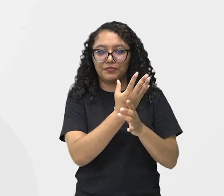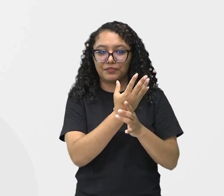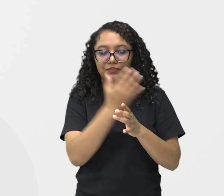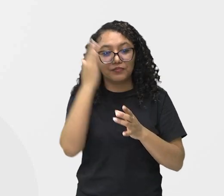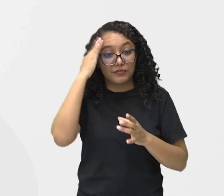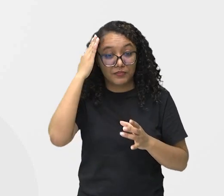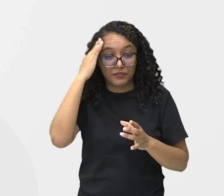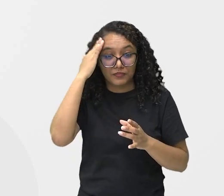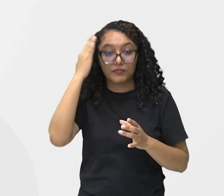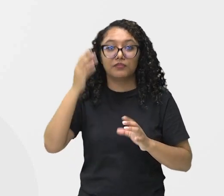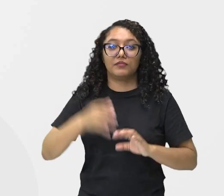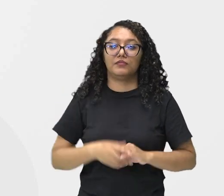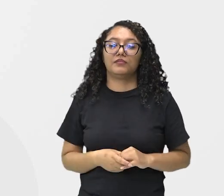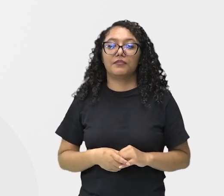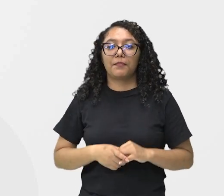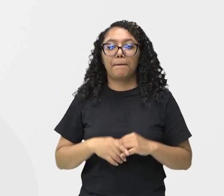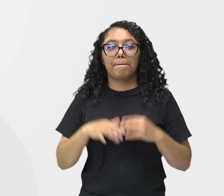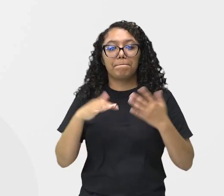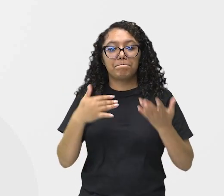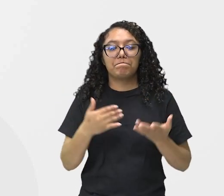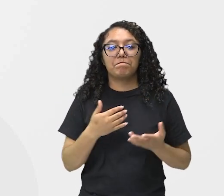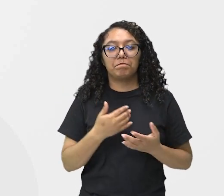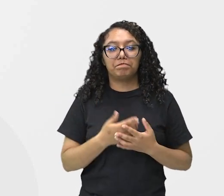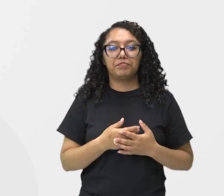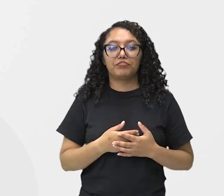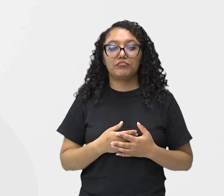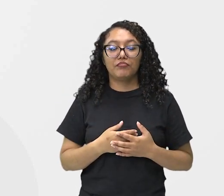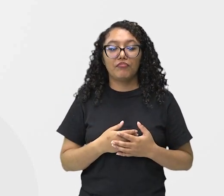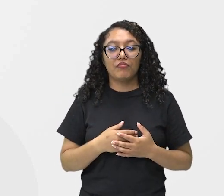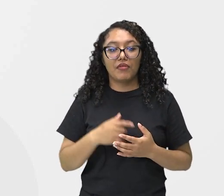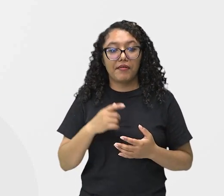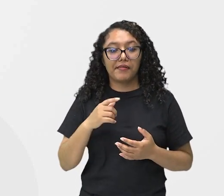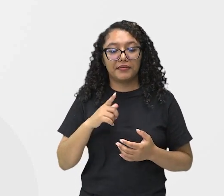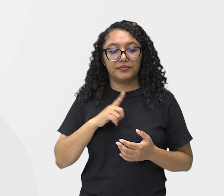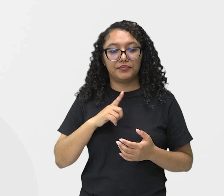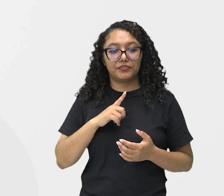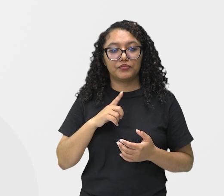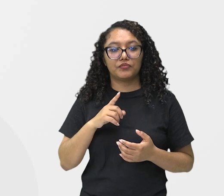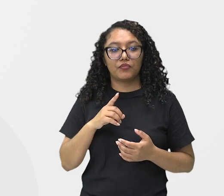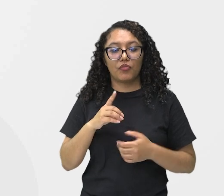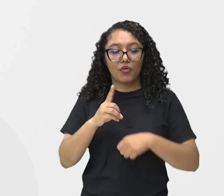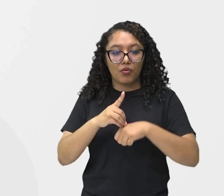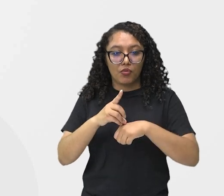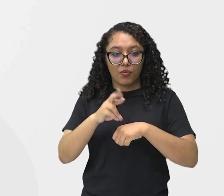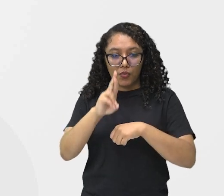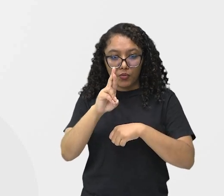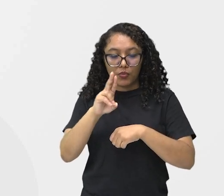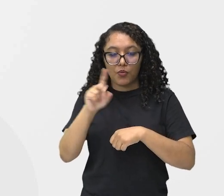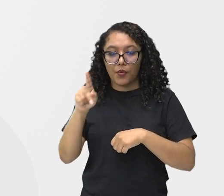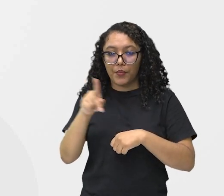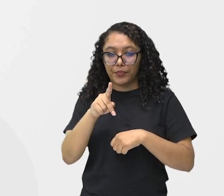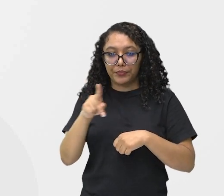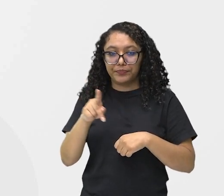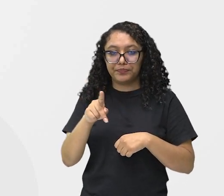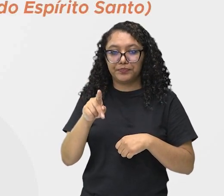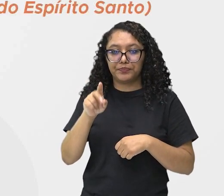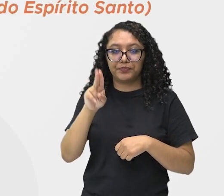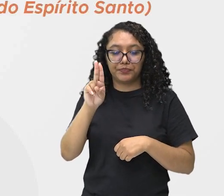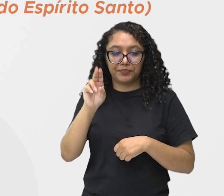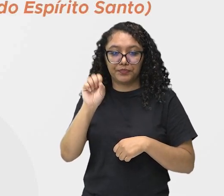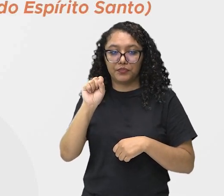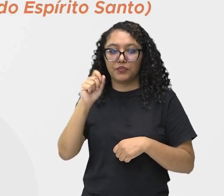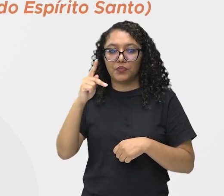aí? E aí nós trouxemos para vocês um doutor em filosofia, professor da USP de São